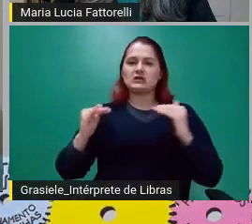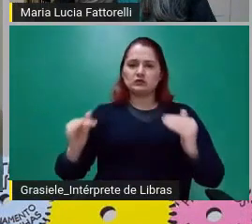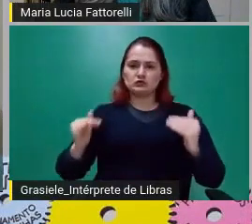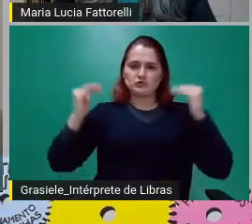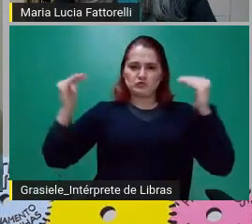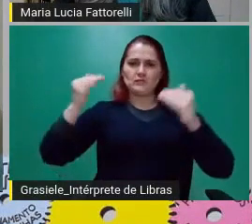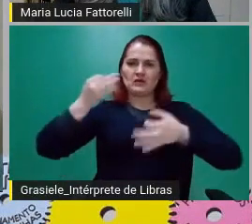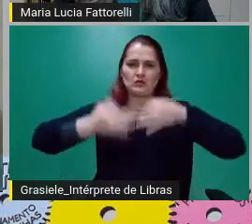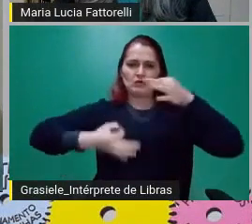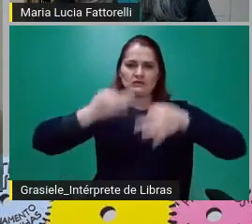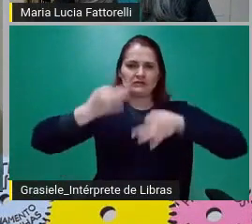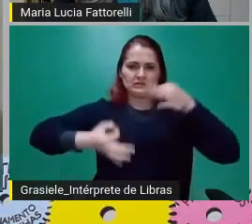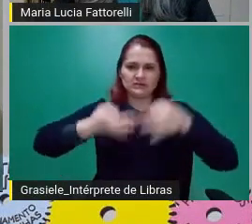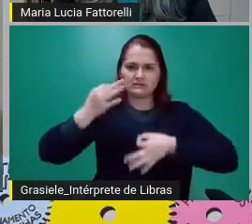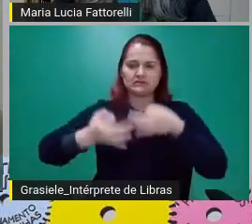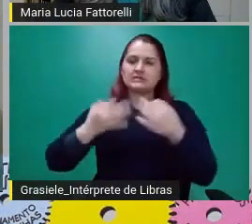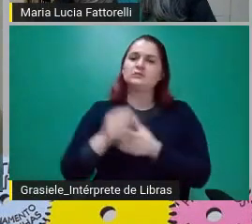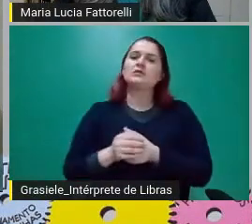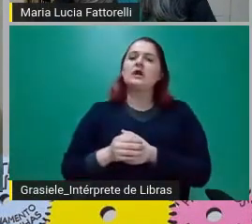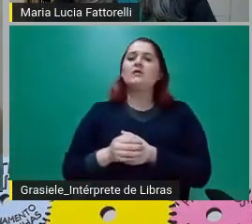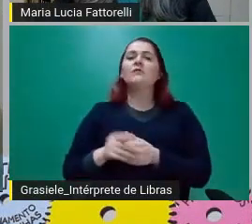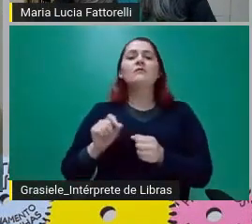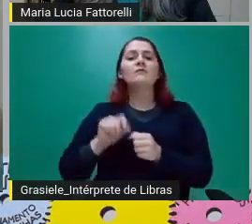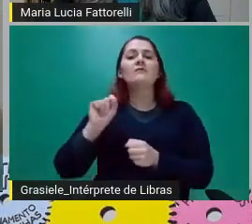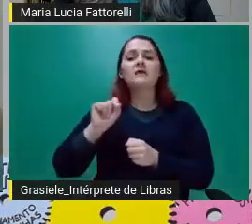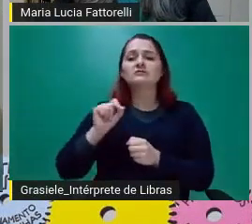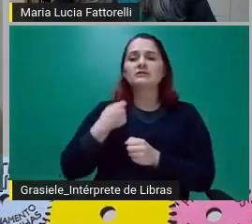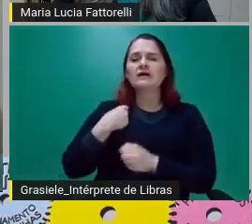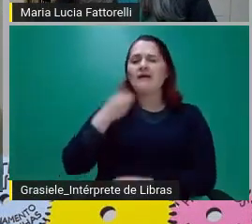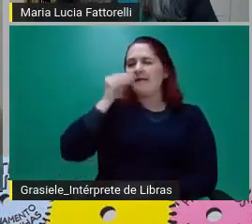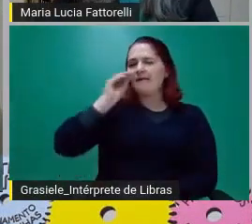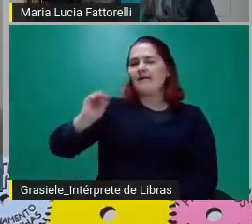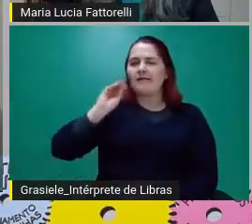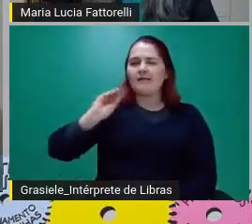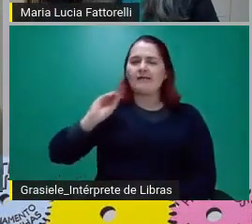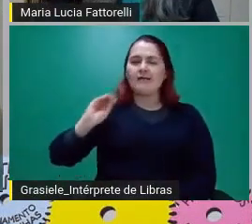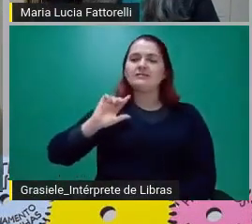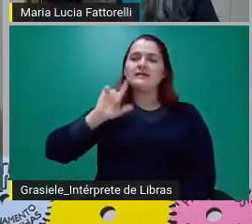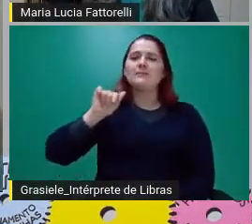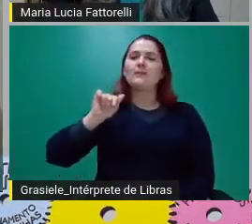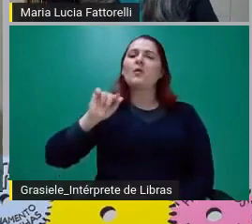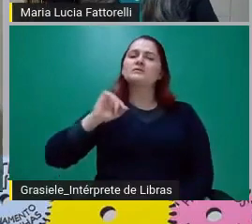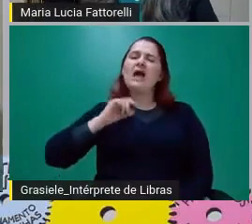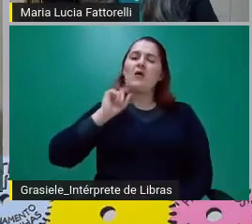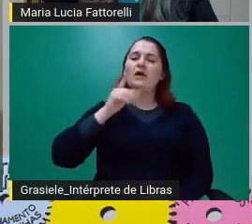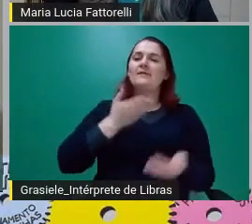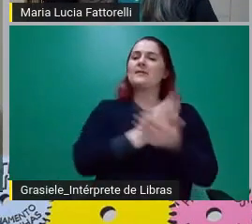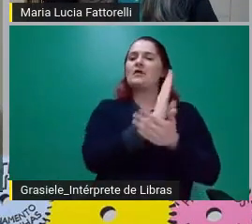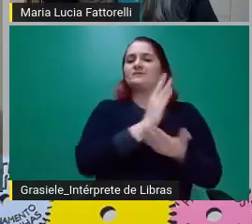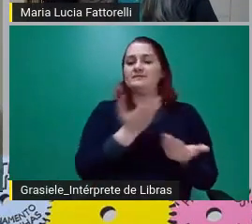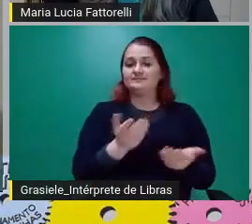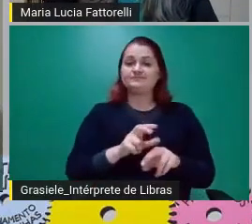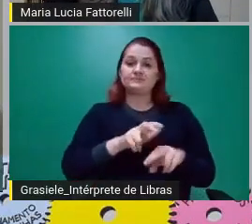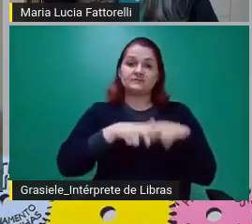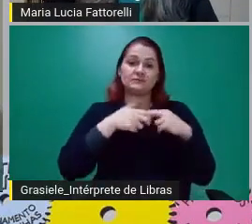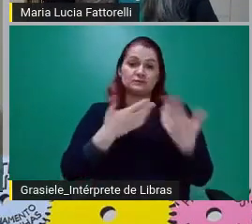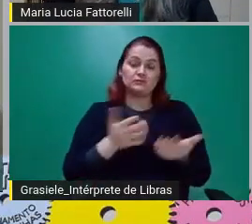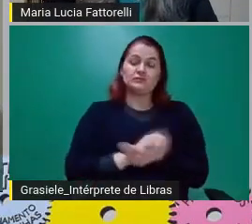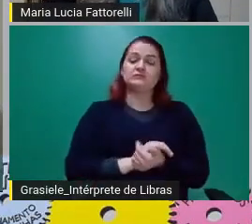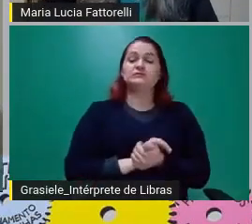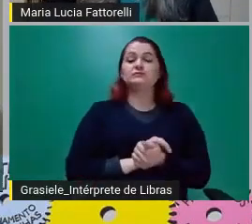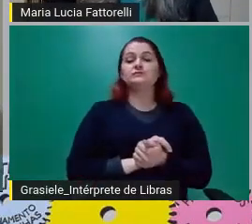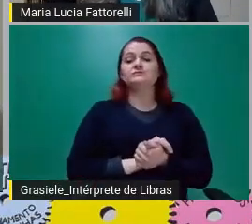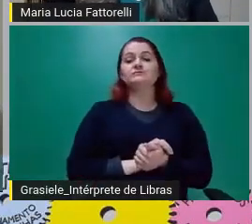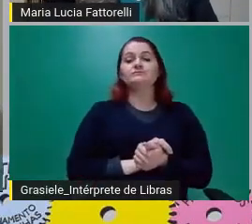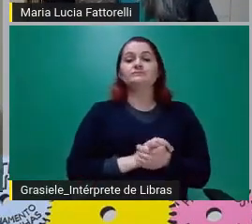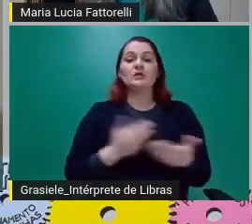de atividades fim do Estado, não são atividades meio, mas houve uma releitura disso e as organizações sociais hoje são